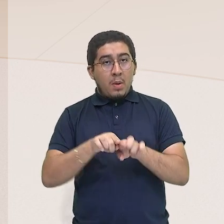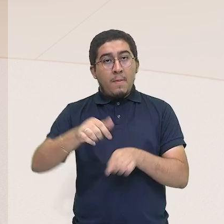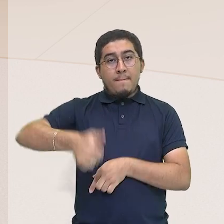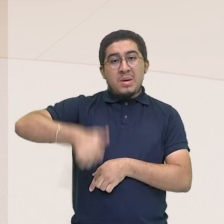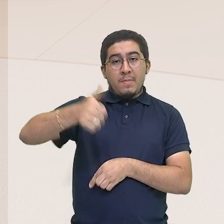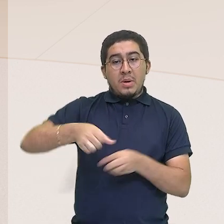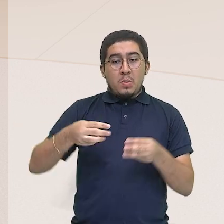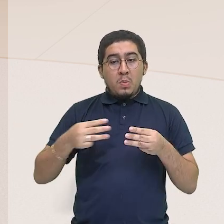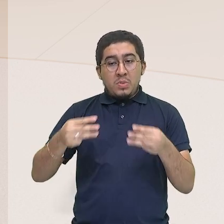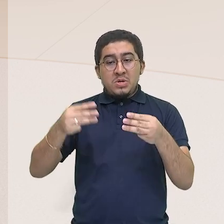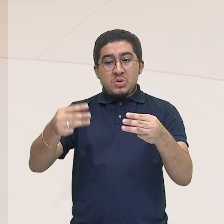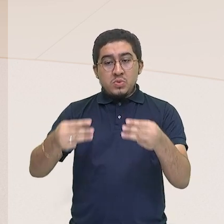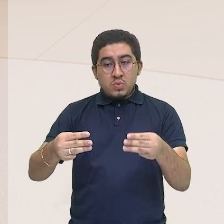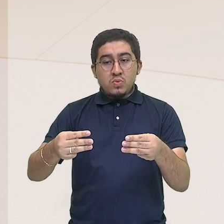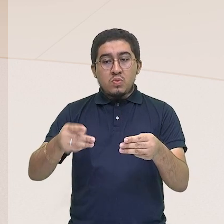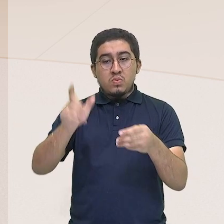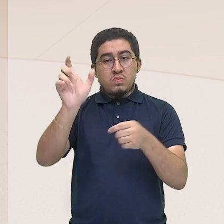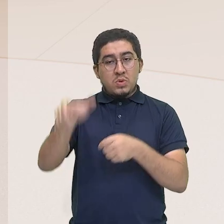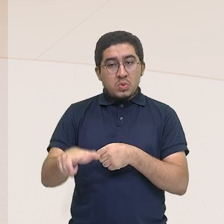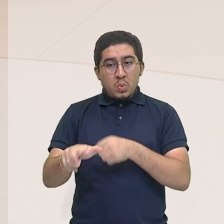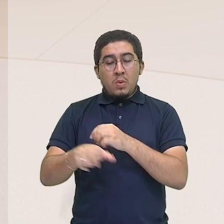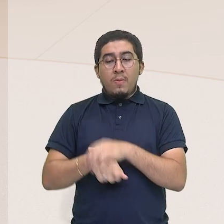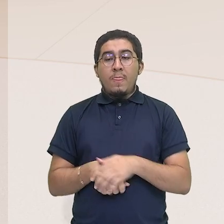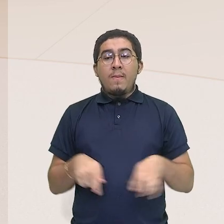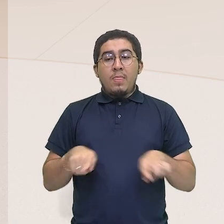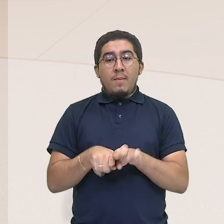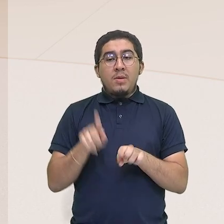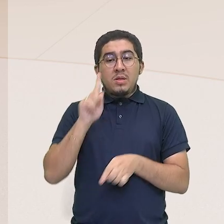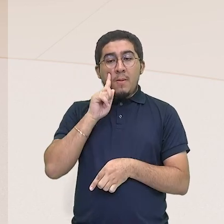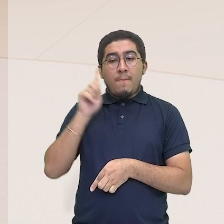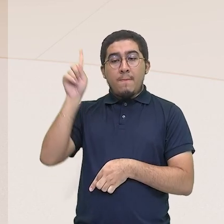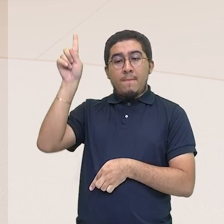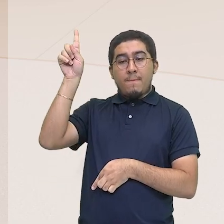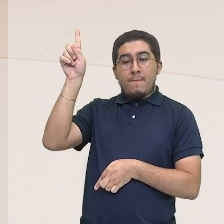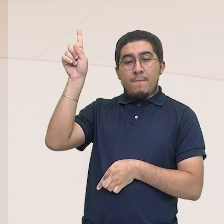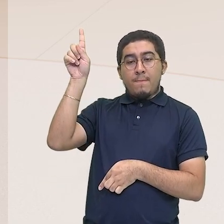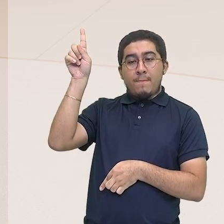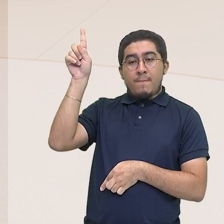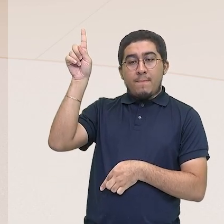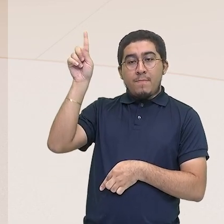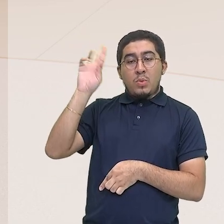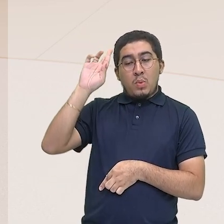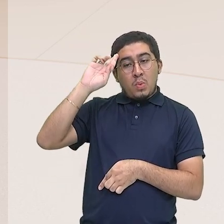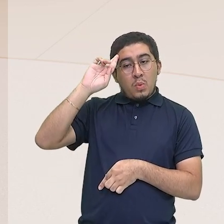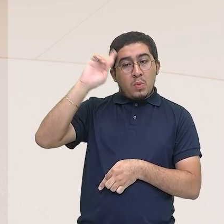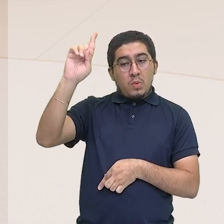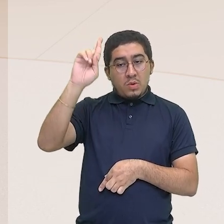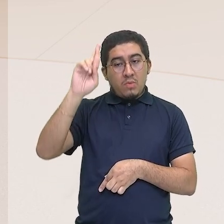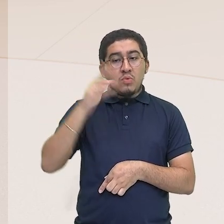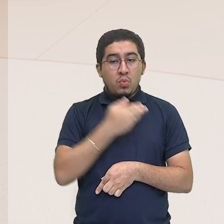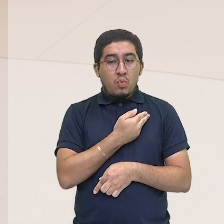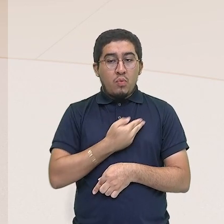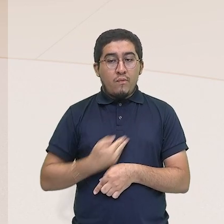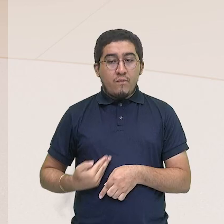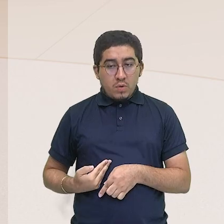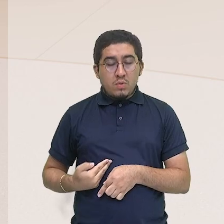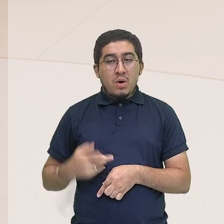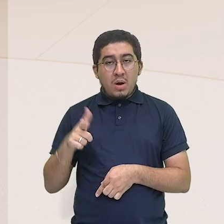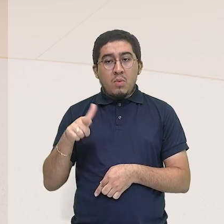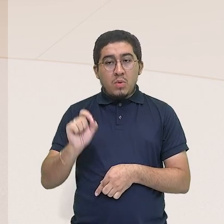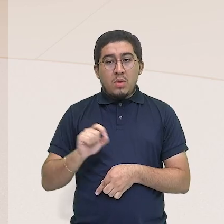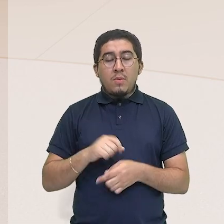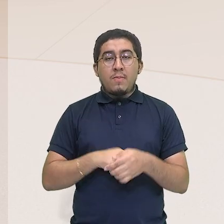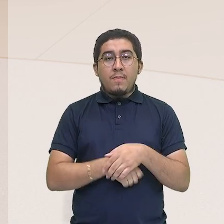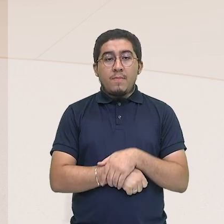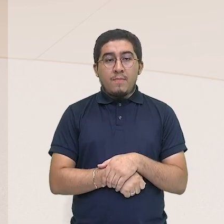primeiro-ministro e tem também, que é mais aqui, o chefe de governo, né, que é a questão ali do